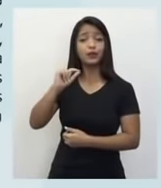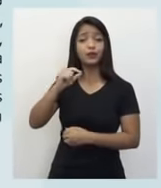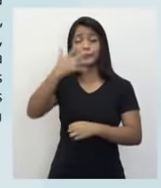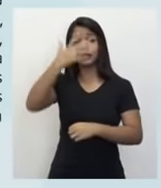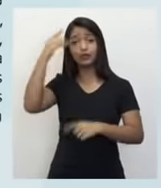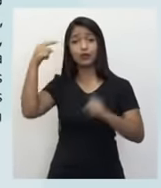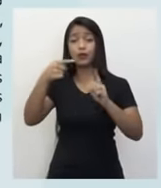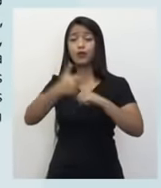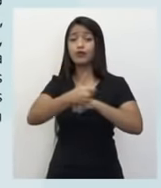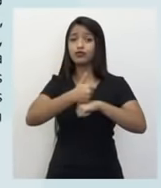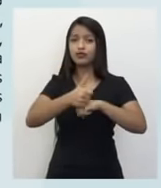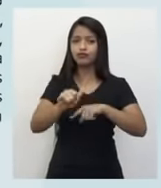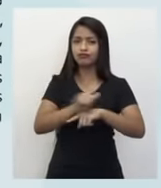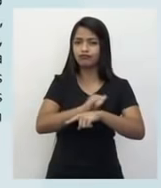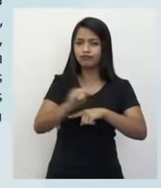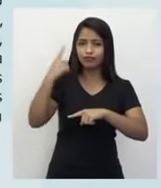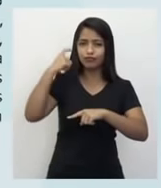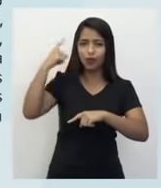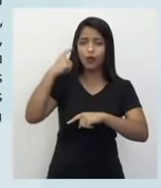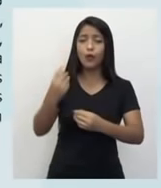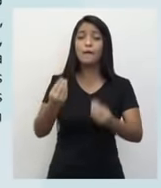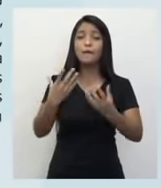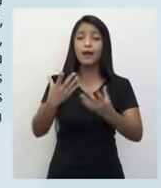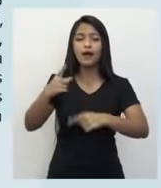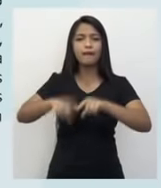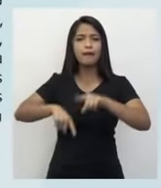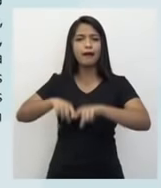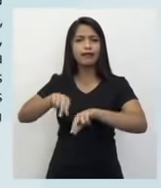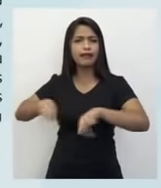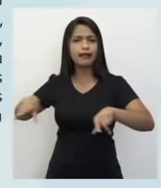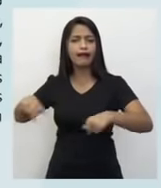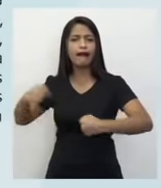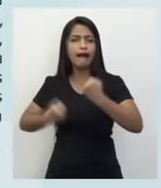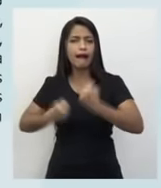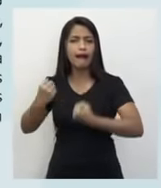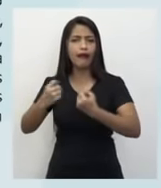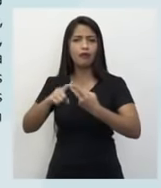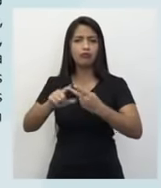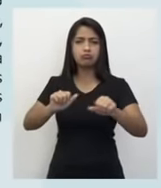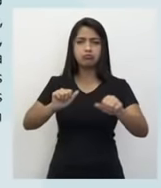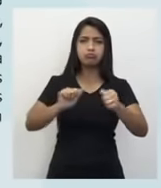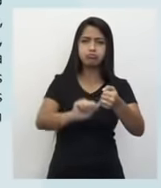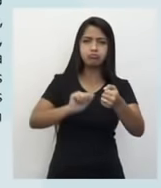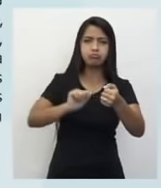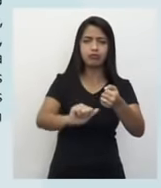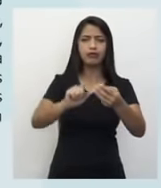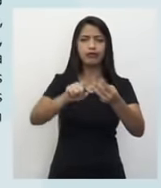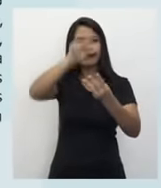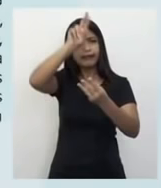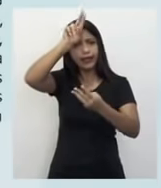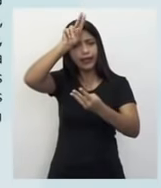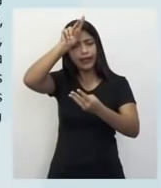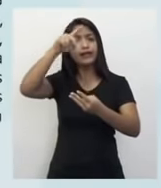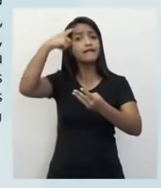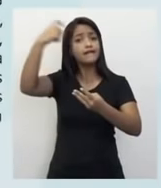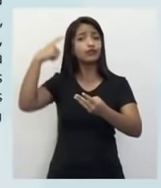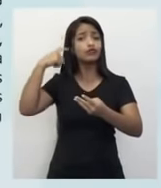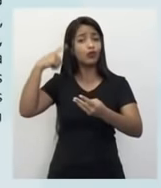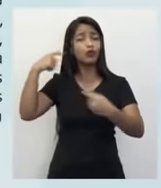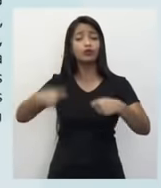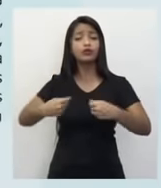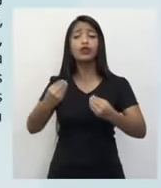também criar o som das cenas dos objetos, como carros, buzinas, insetos. E eles faziam isso com objetos diversos,